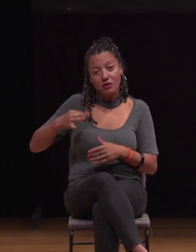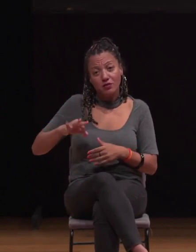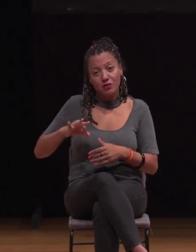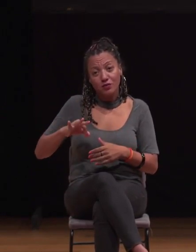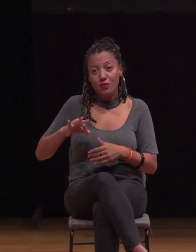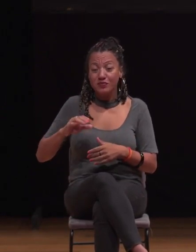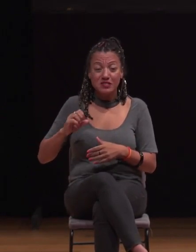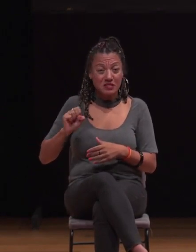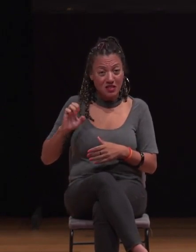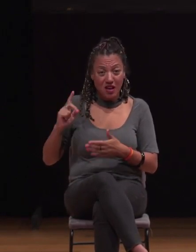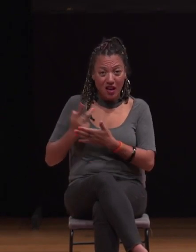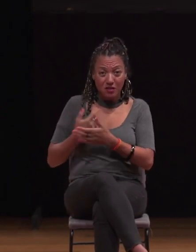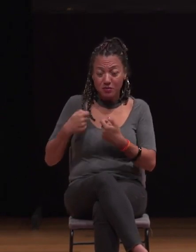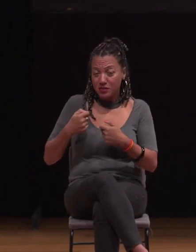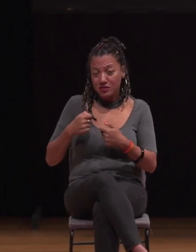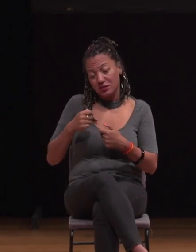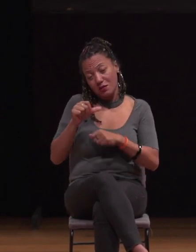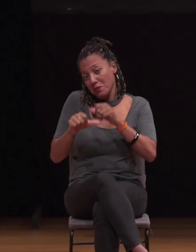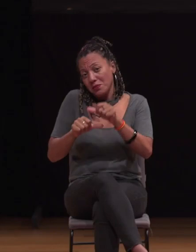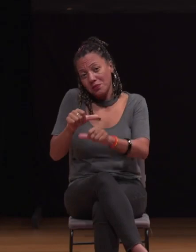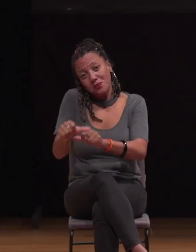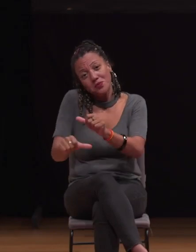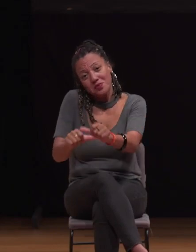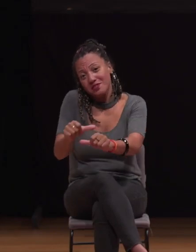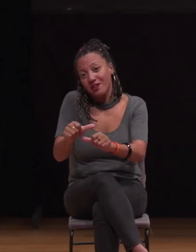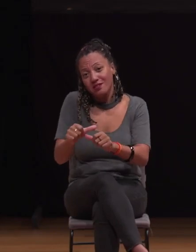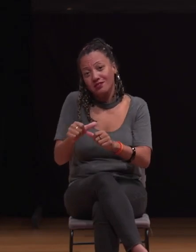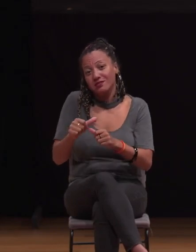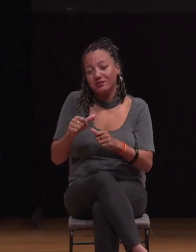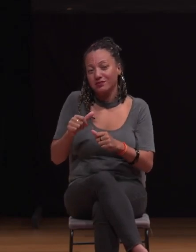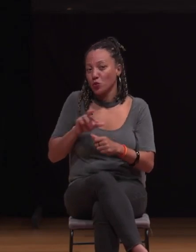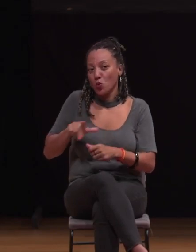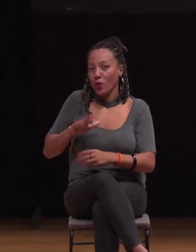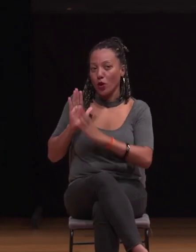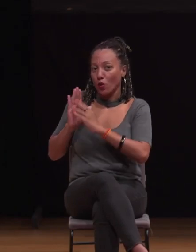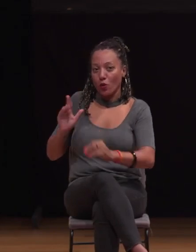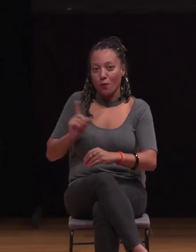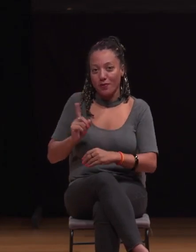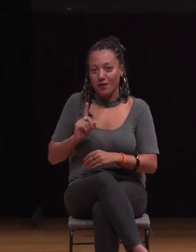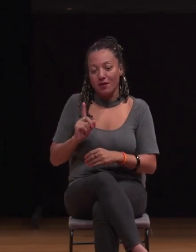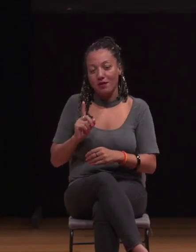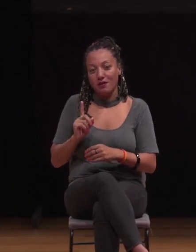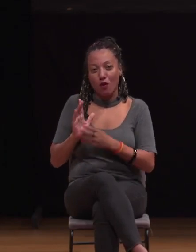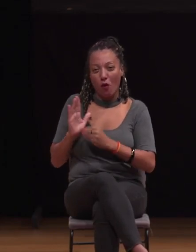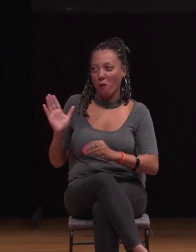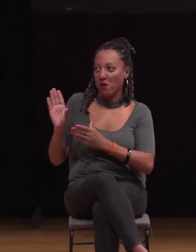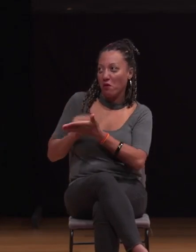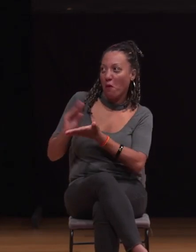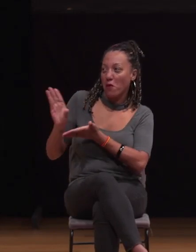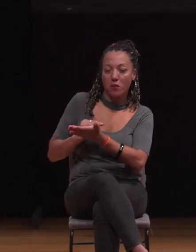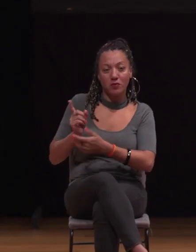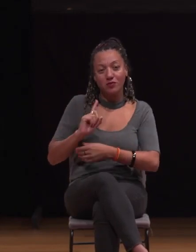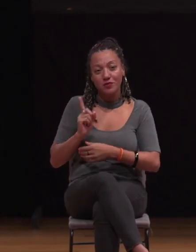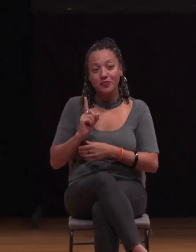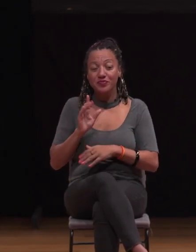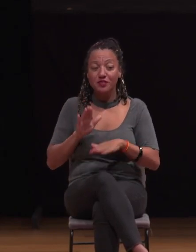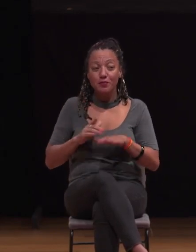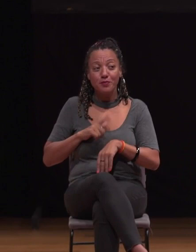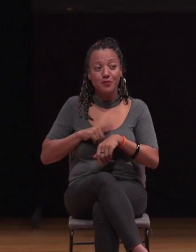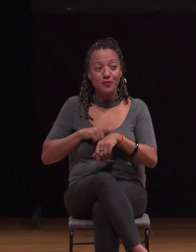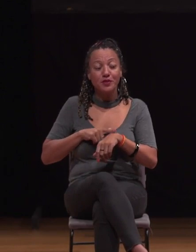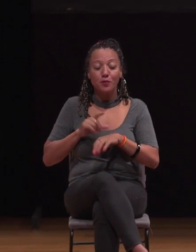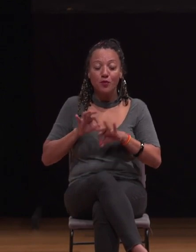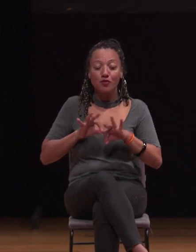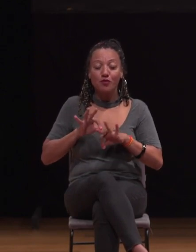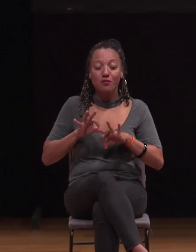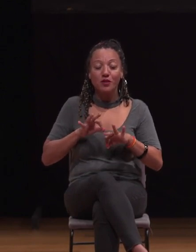modos inspirados pelas coisas que já foram feitas, mas sem copiar, né? Tem hora que o movimento organizado é a única coisa